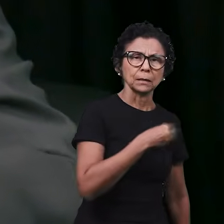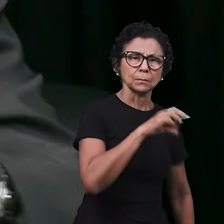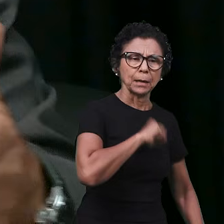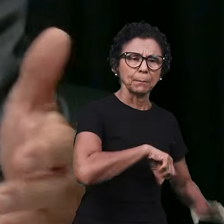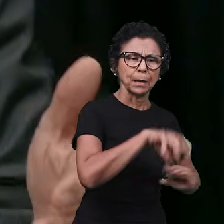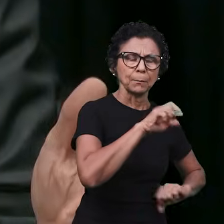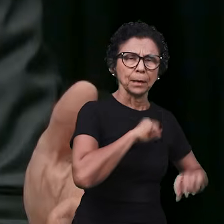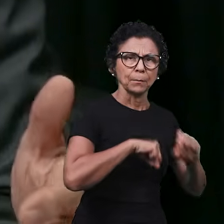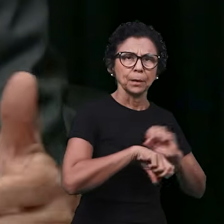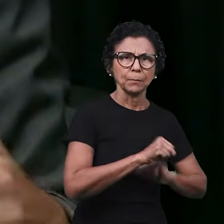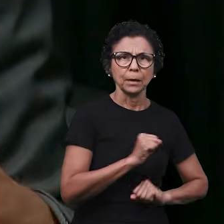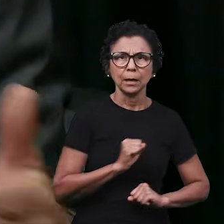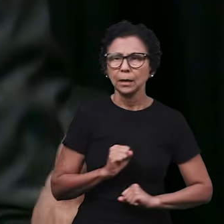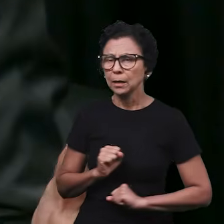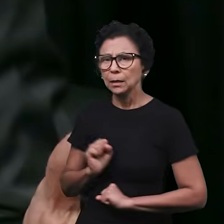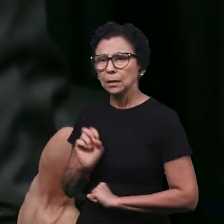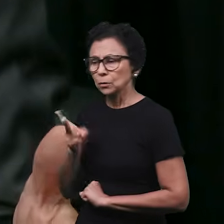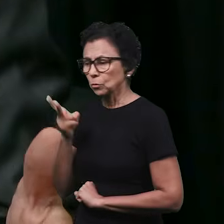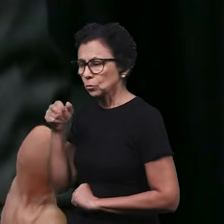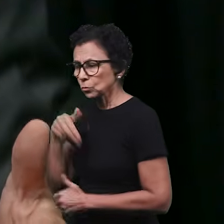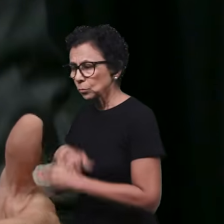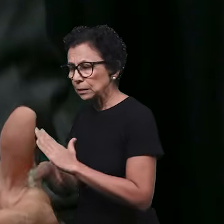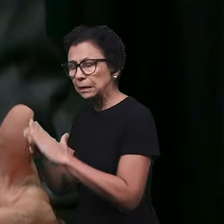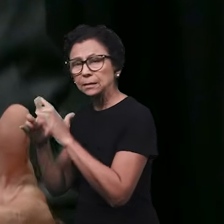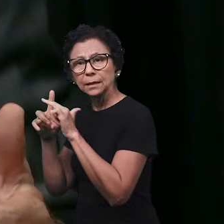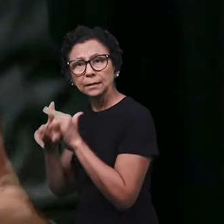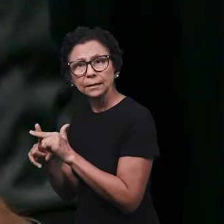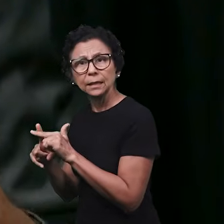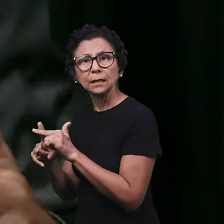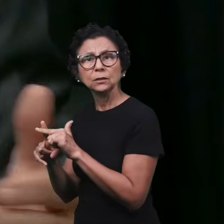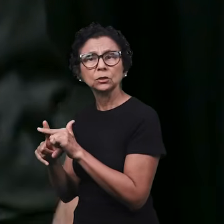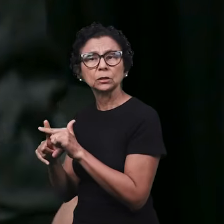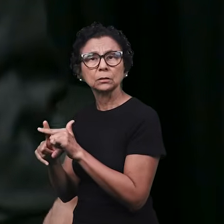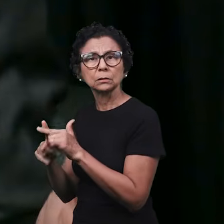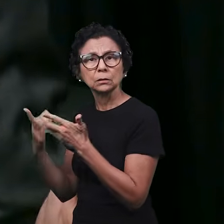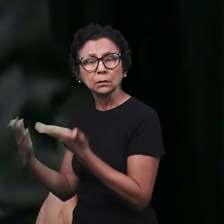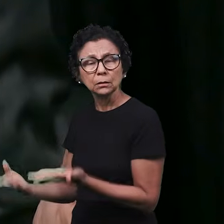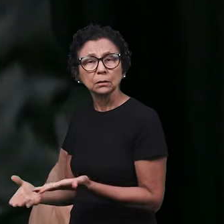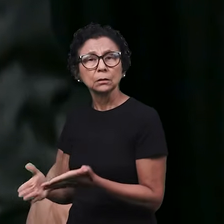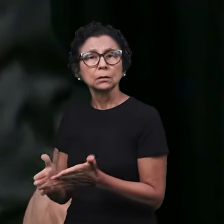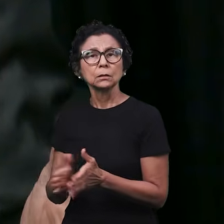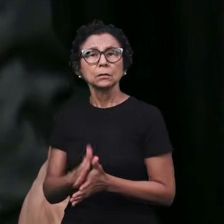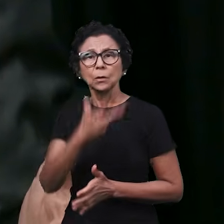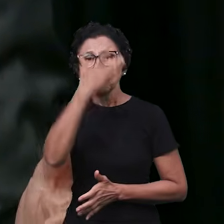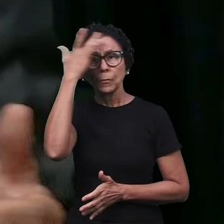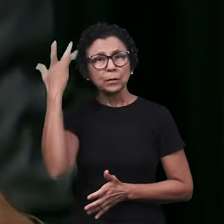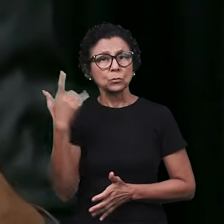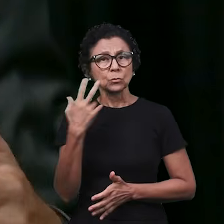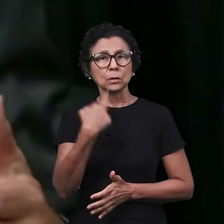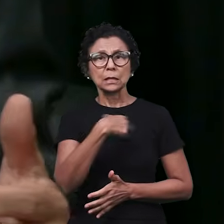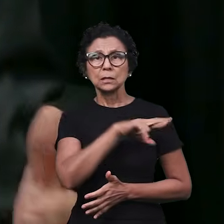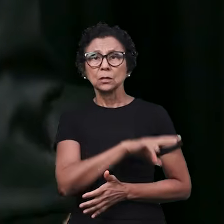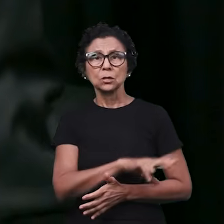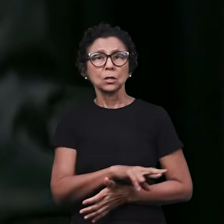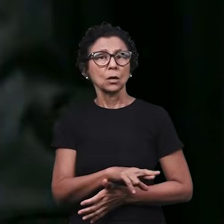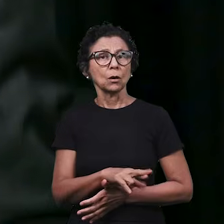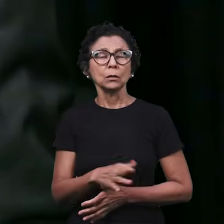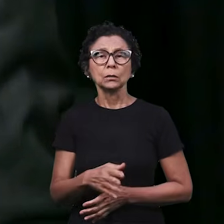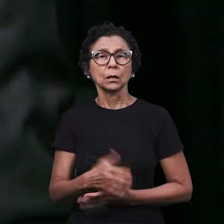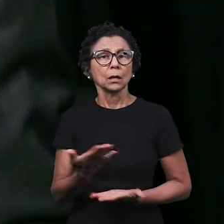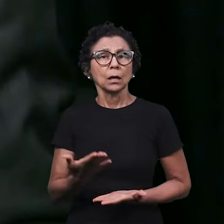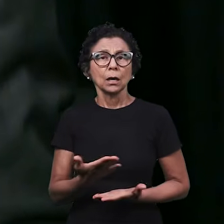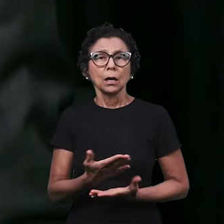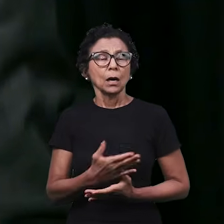vê, infelizmente, até líderes que se dizem líderes evangélicos, com nome de